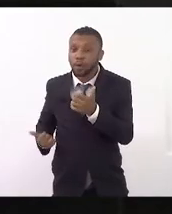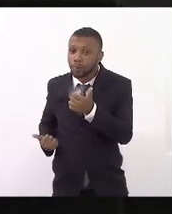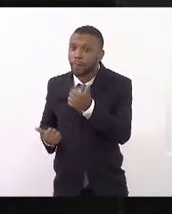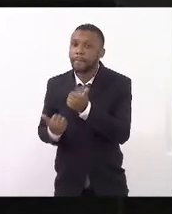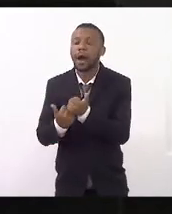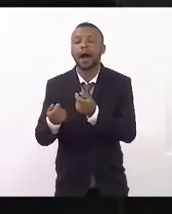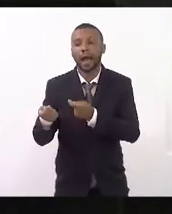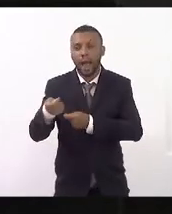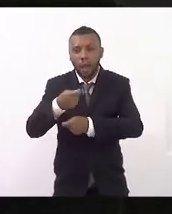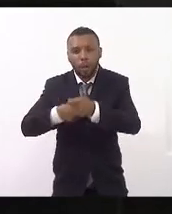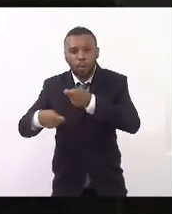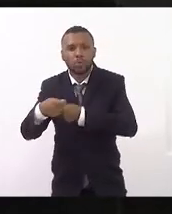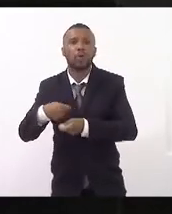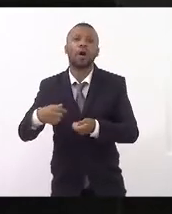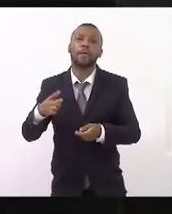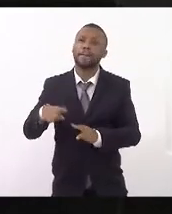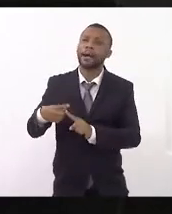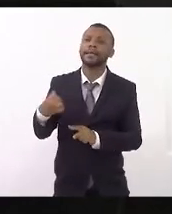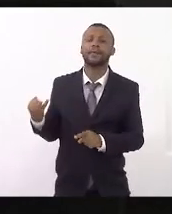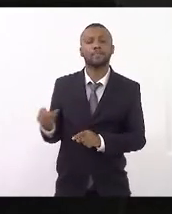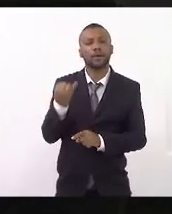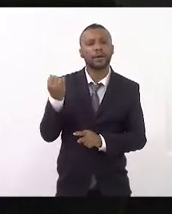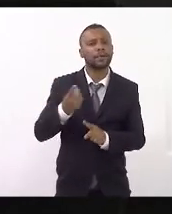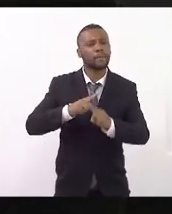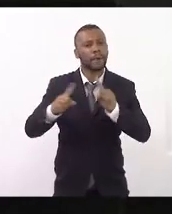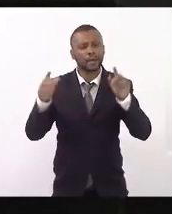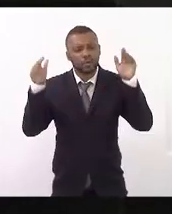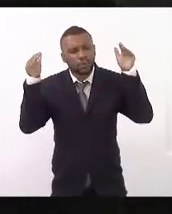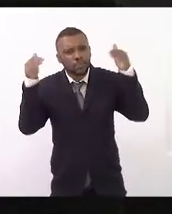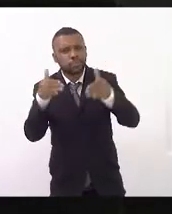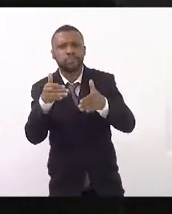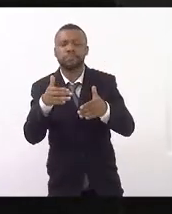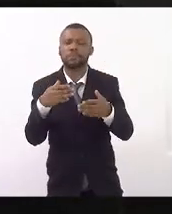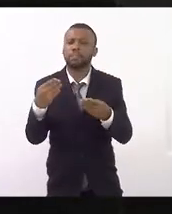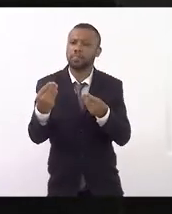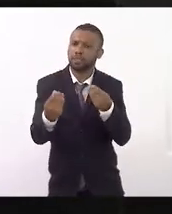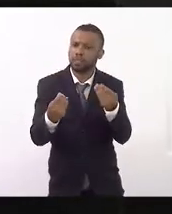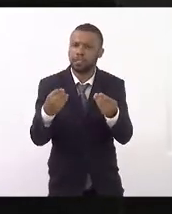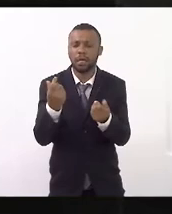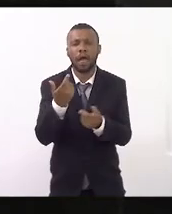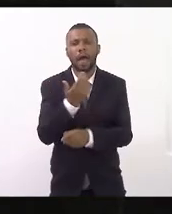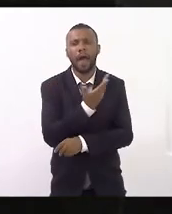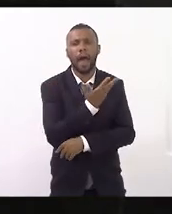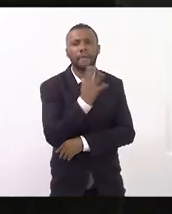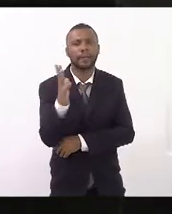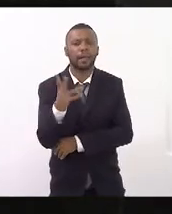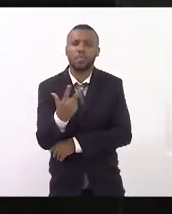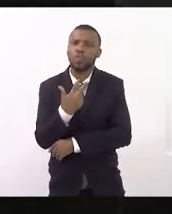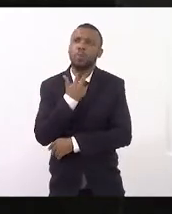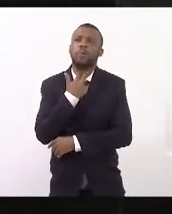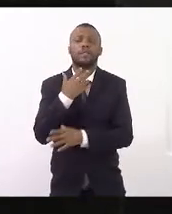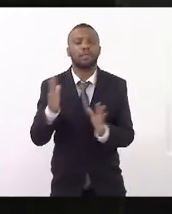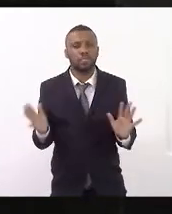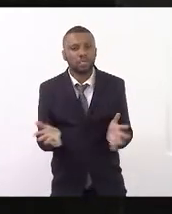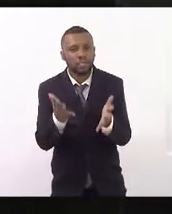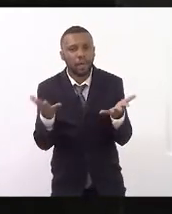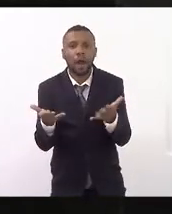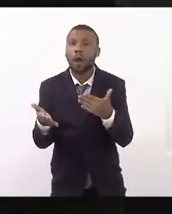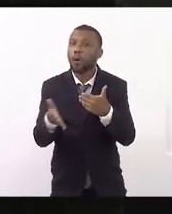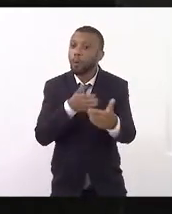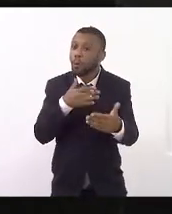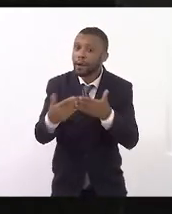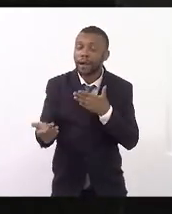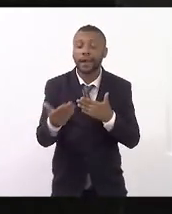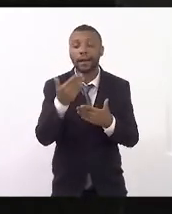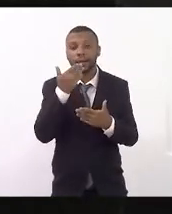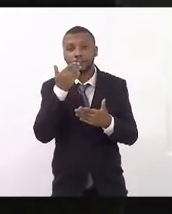econômico importante, mas que, diante de tanta devastação ambiental, não podemos incentivar qualquer tipo